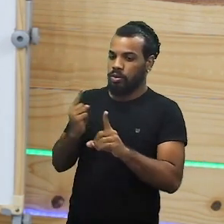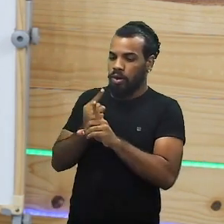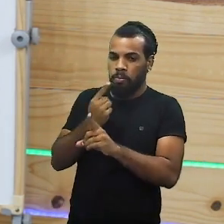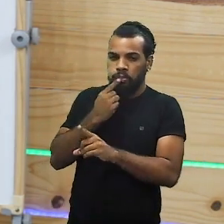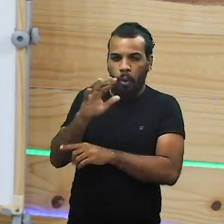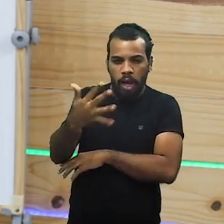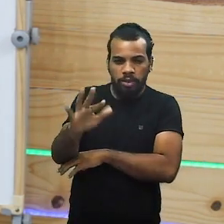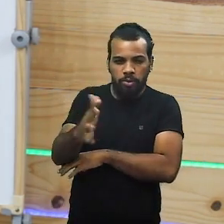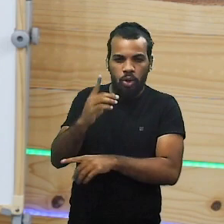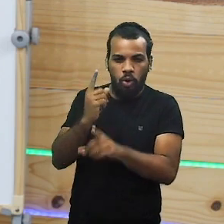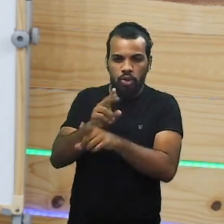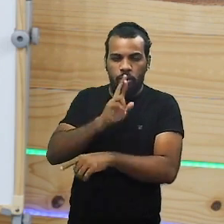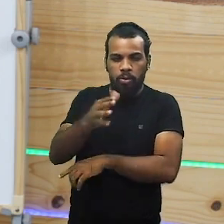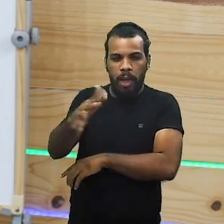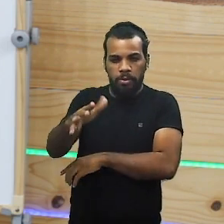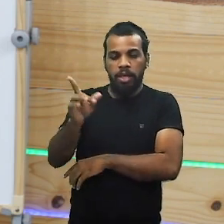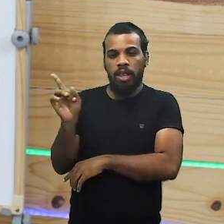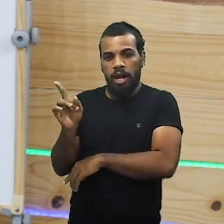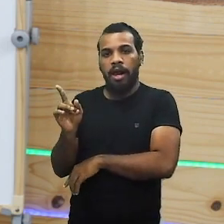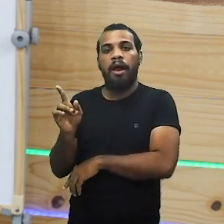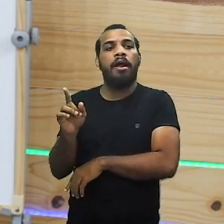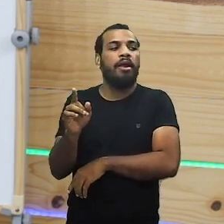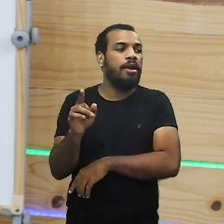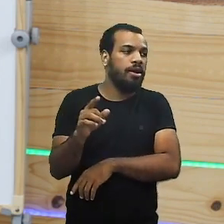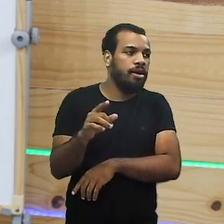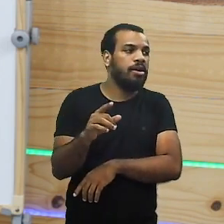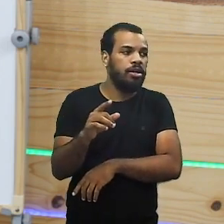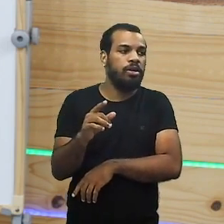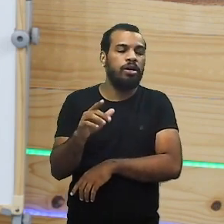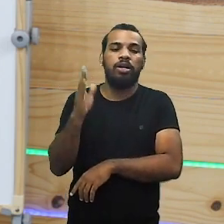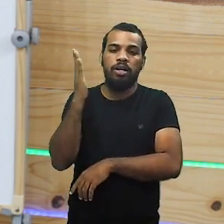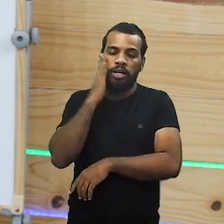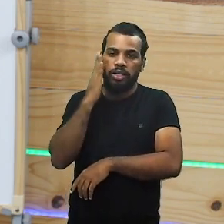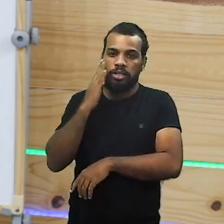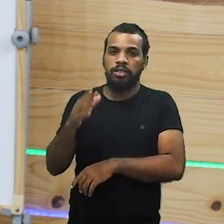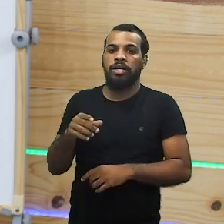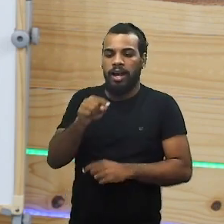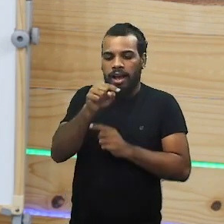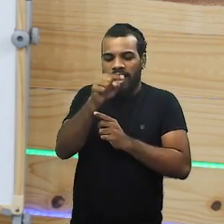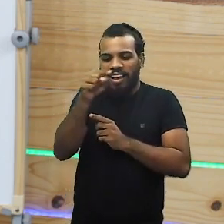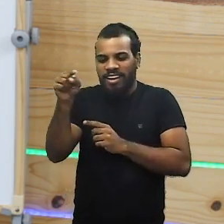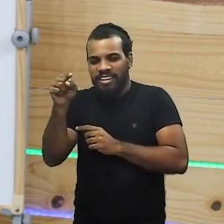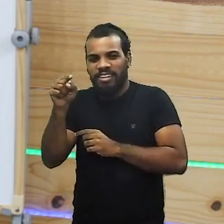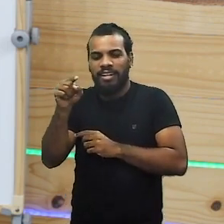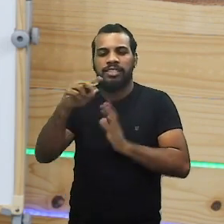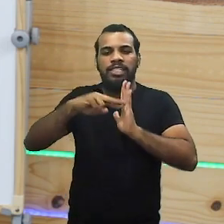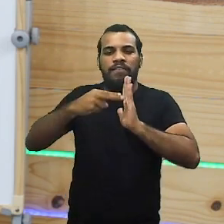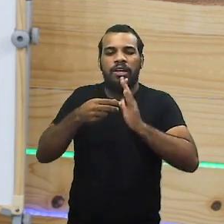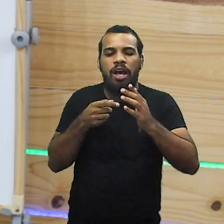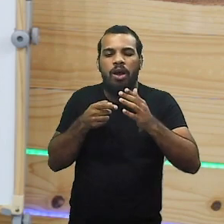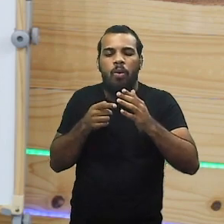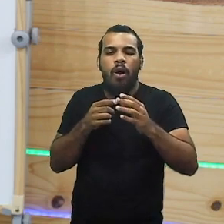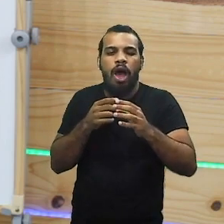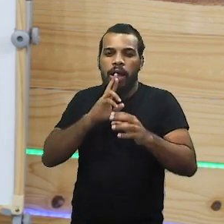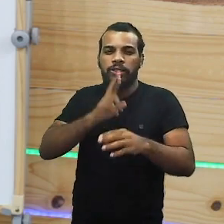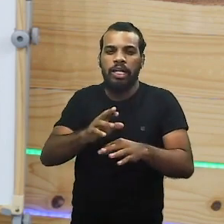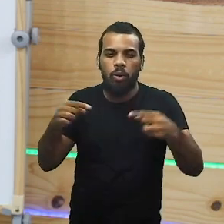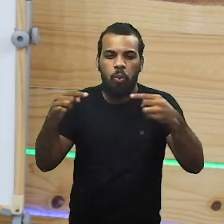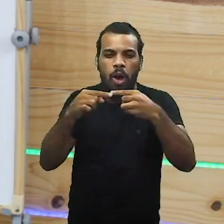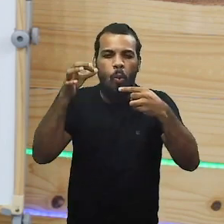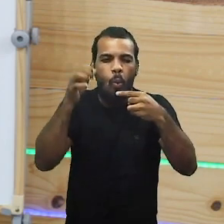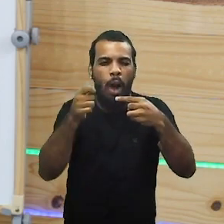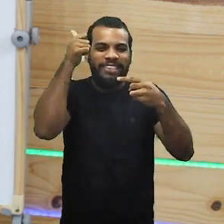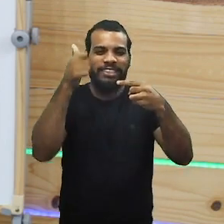aproximado, para você ter uma ideia, eu posso dizer que aproximadamente o shopping e a UPE tem uma